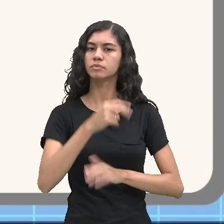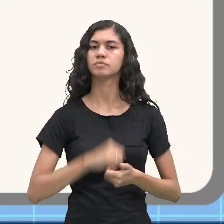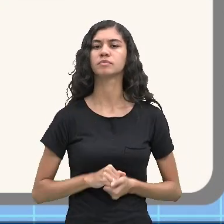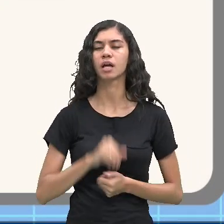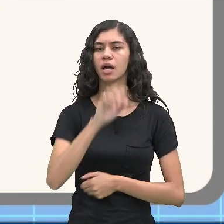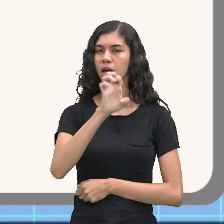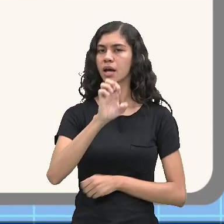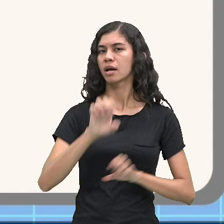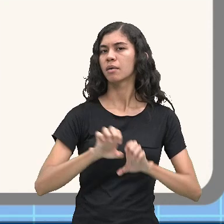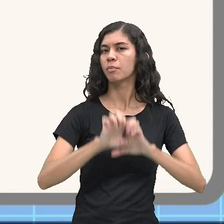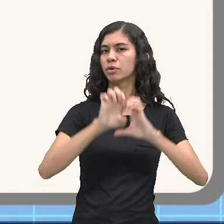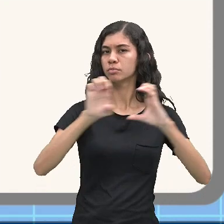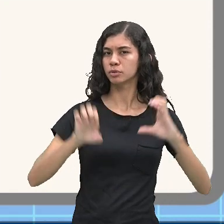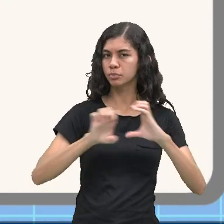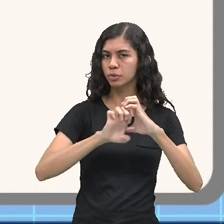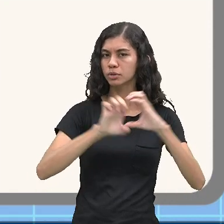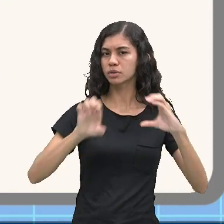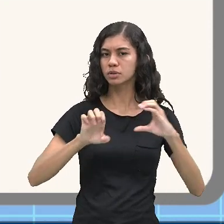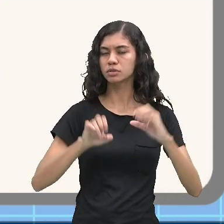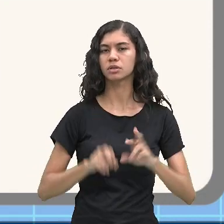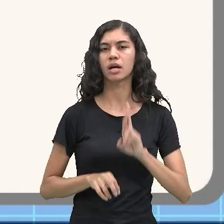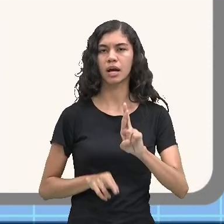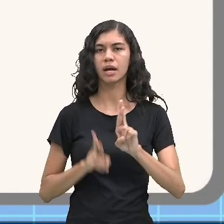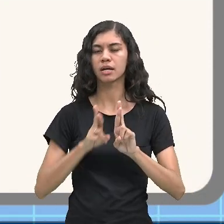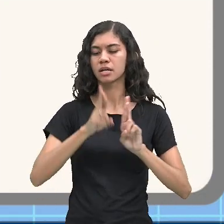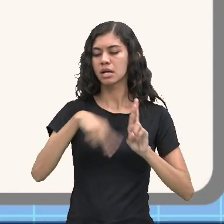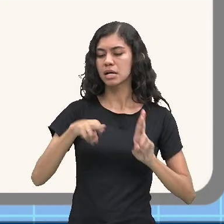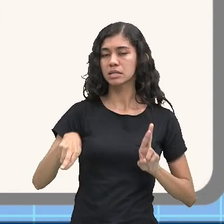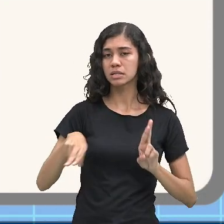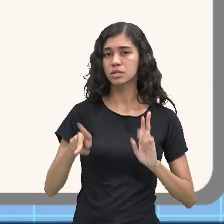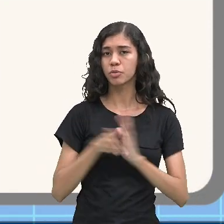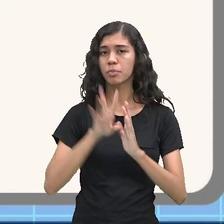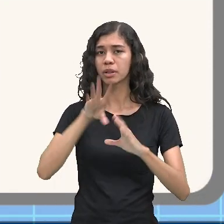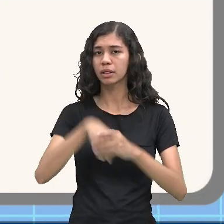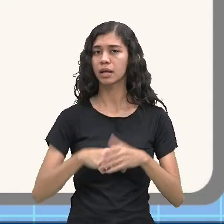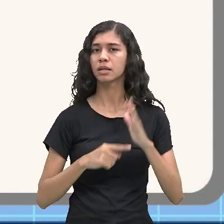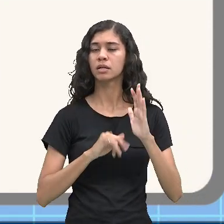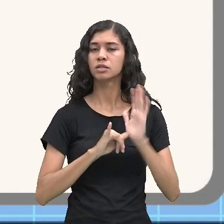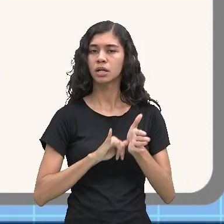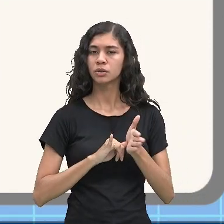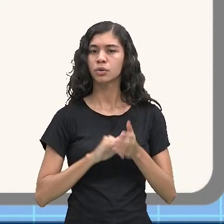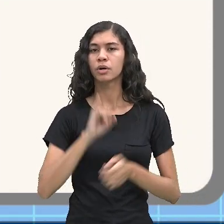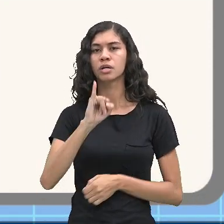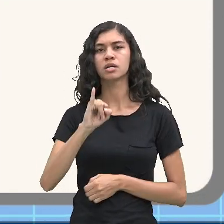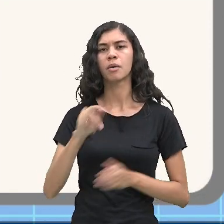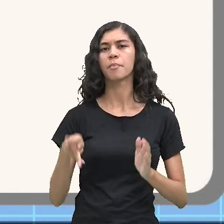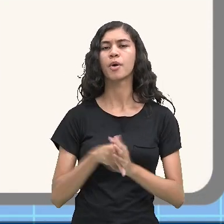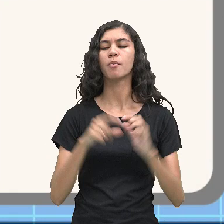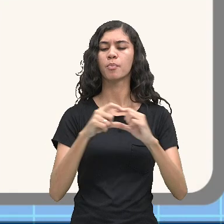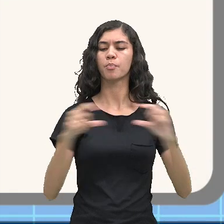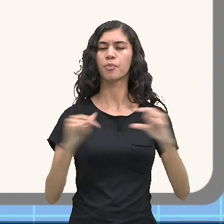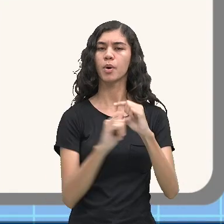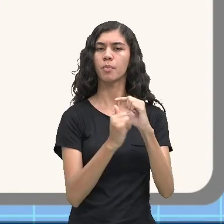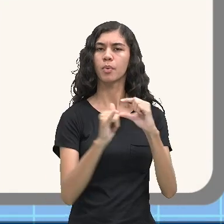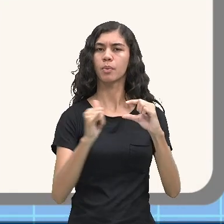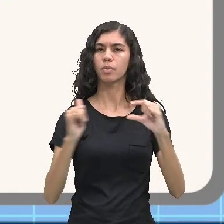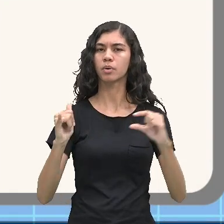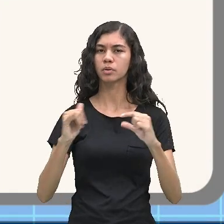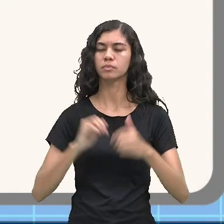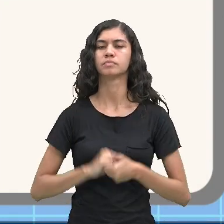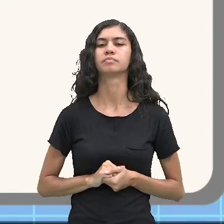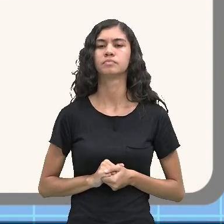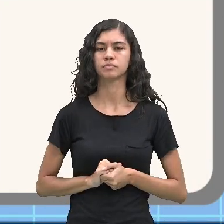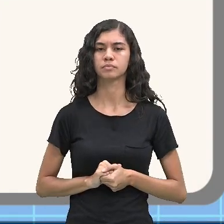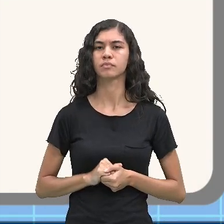eletromotriz, R é a nossa resistência interna, né, do gerador, e I é a corrente. Essa é a equação do gerador, tá